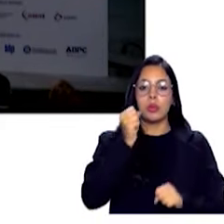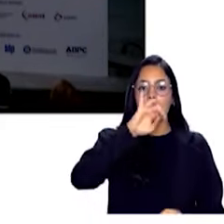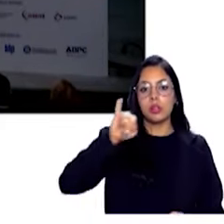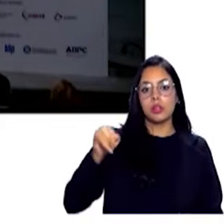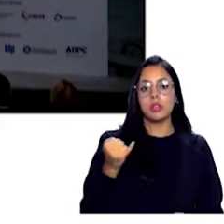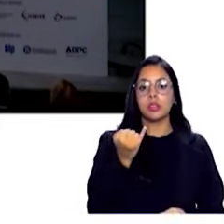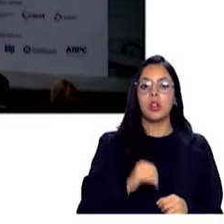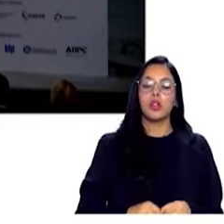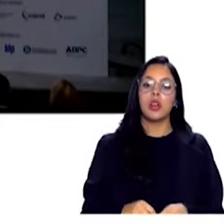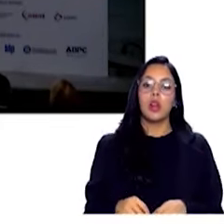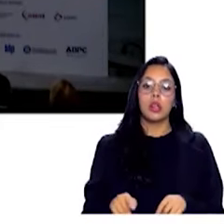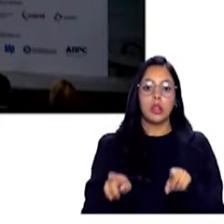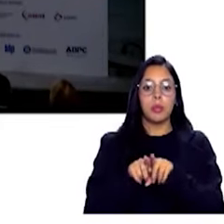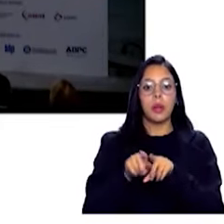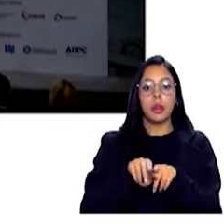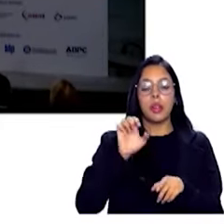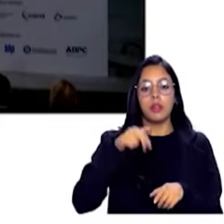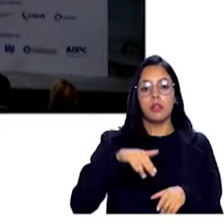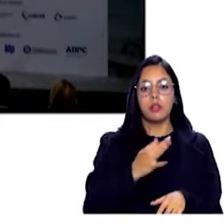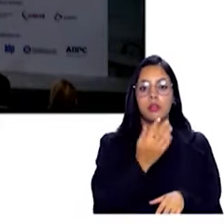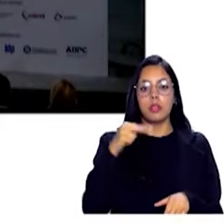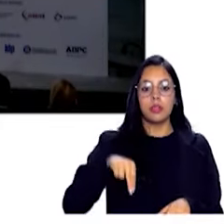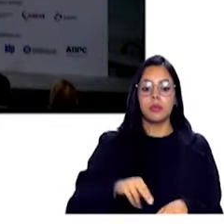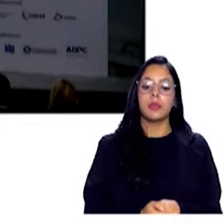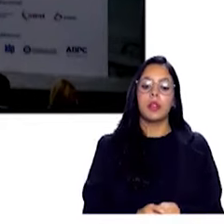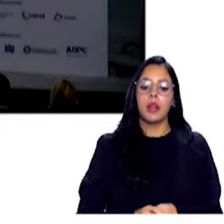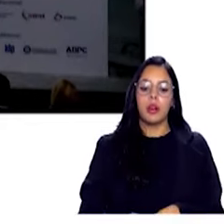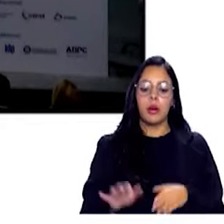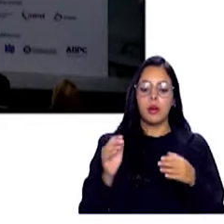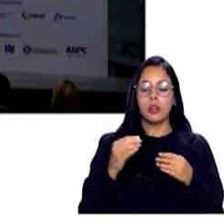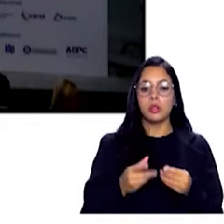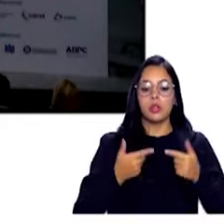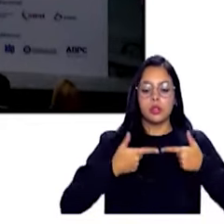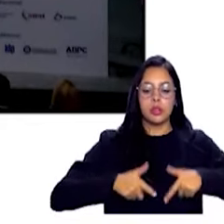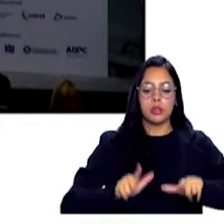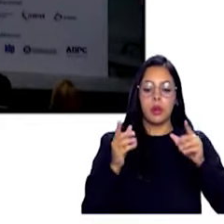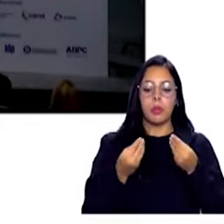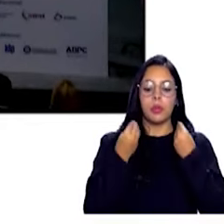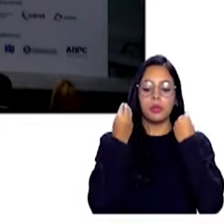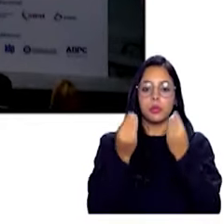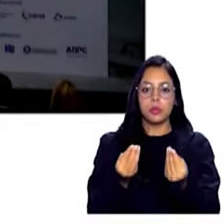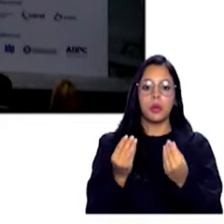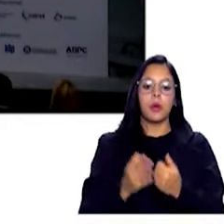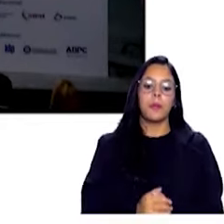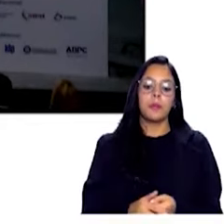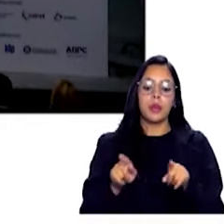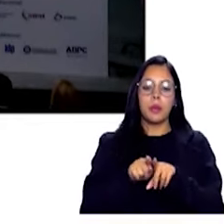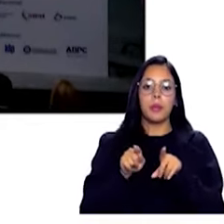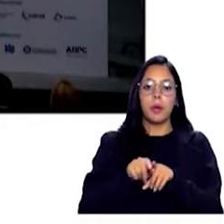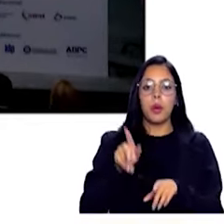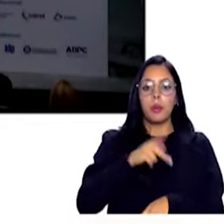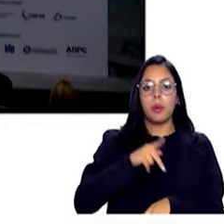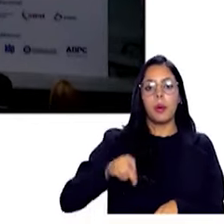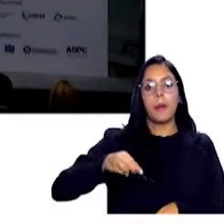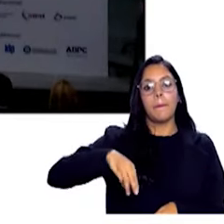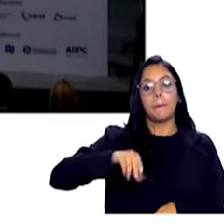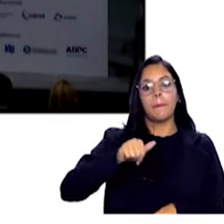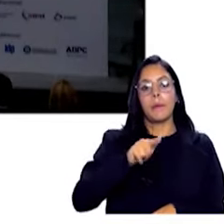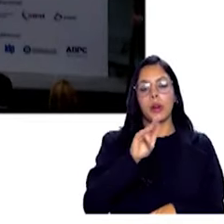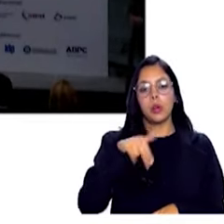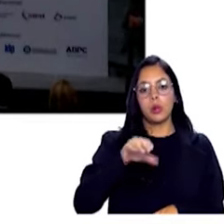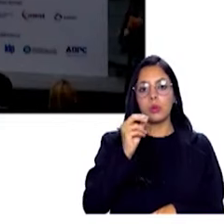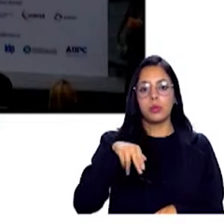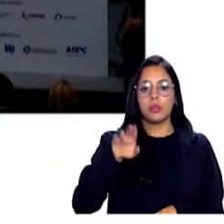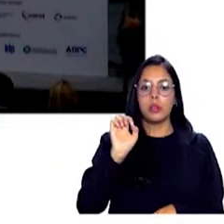coan Professor Marino receba nosso certificado Professor Marin recebe nosso certificado E com